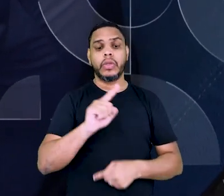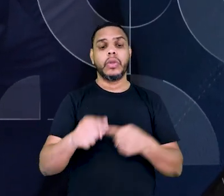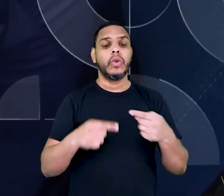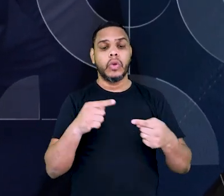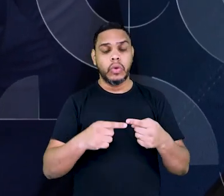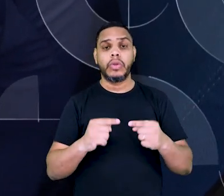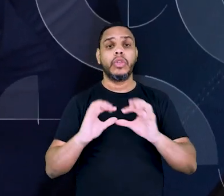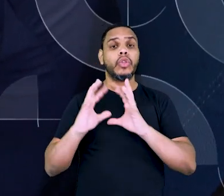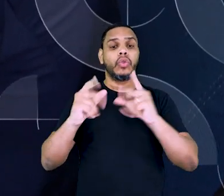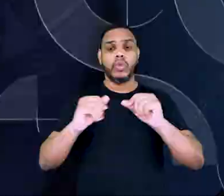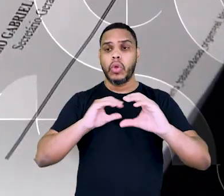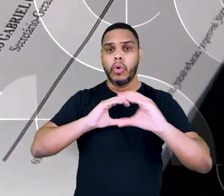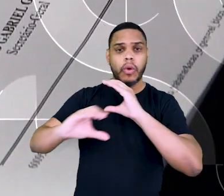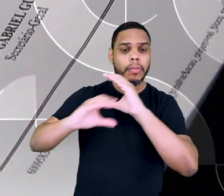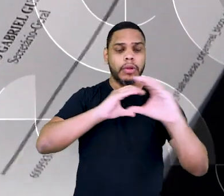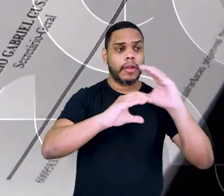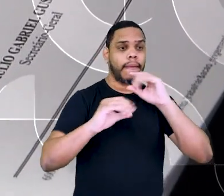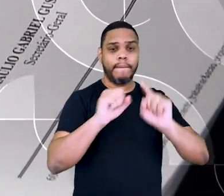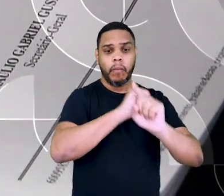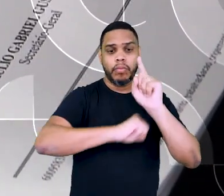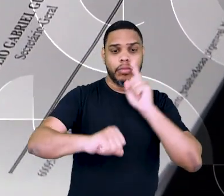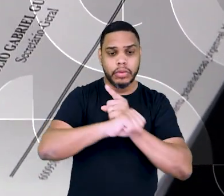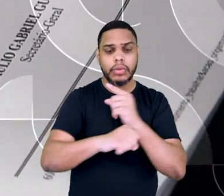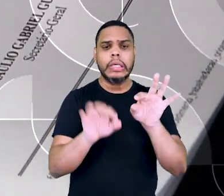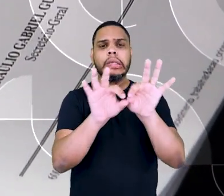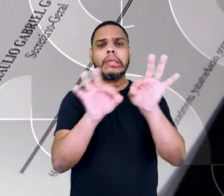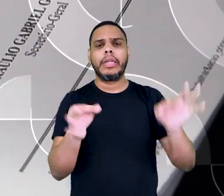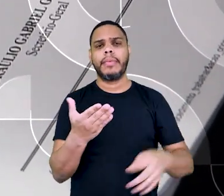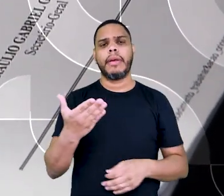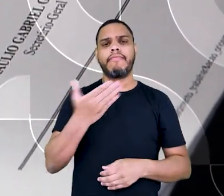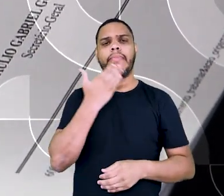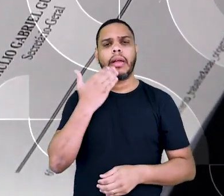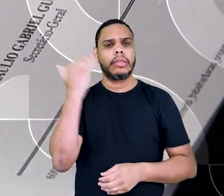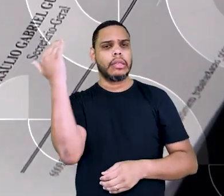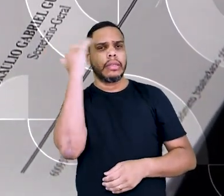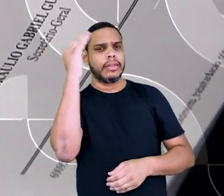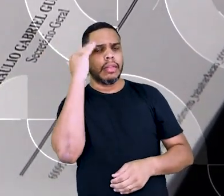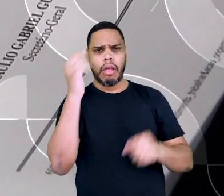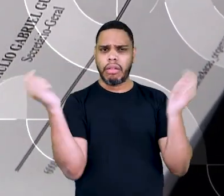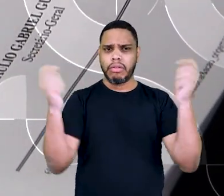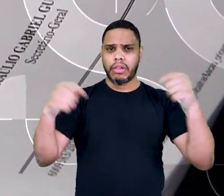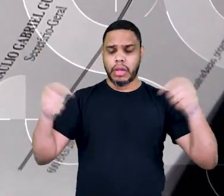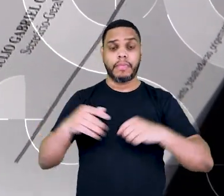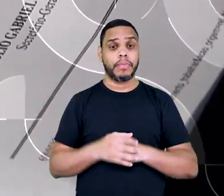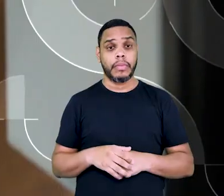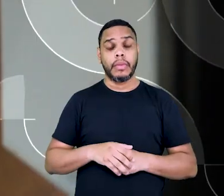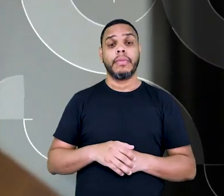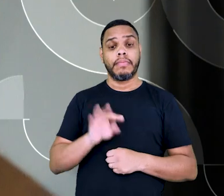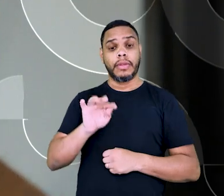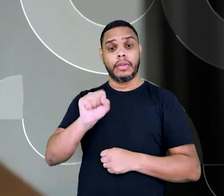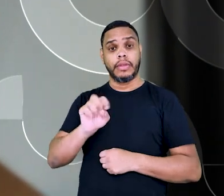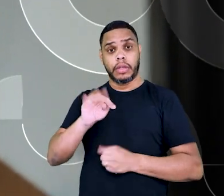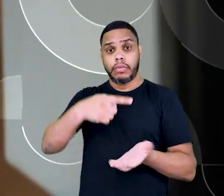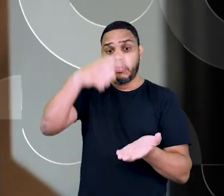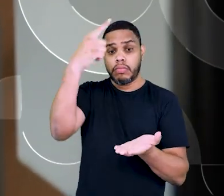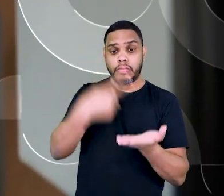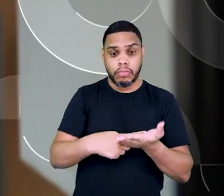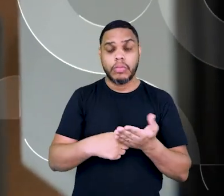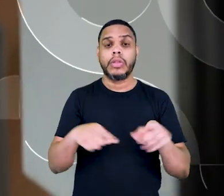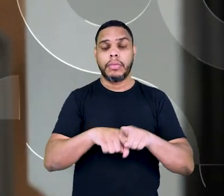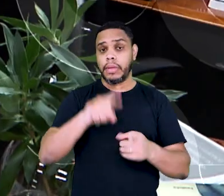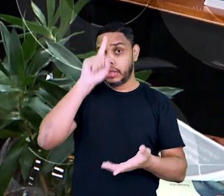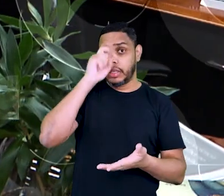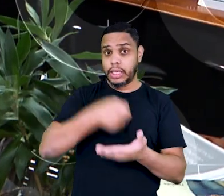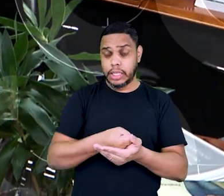as comunicações com a sociedade o mais simples possível. No Tribunal Superior do Trabalho, esse compromisso se estende às decisões